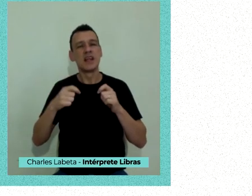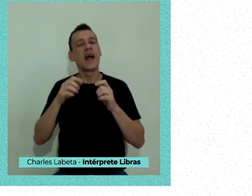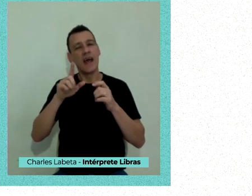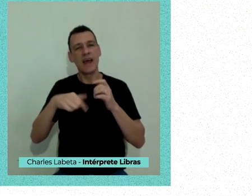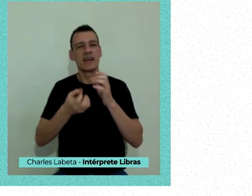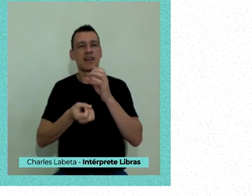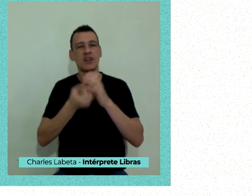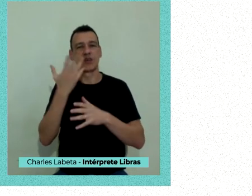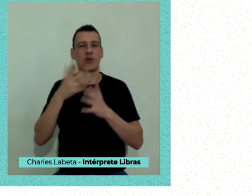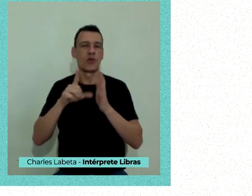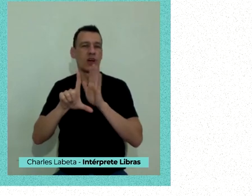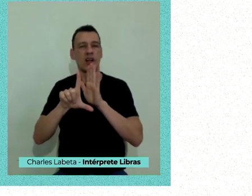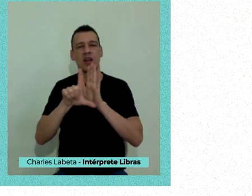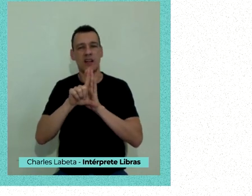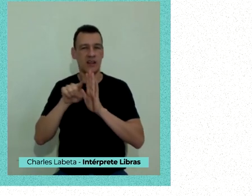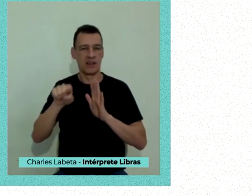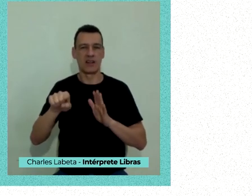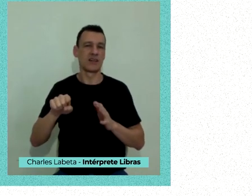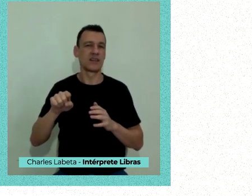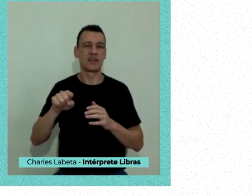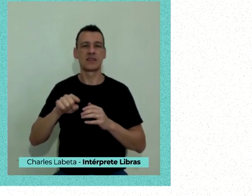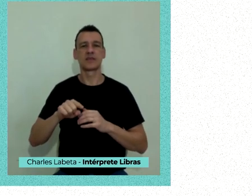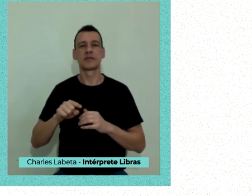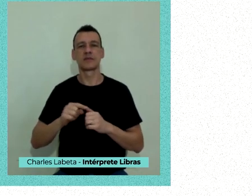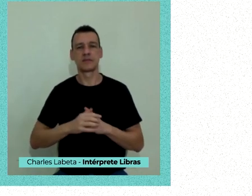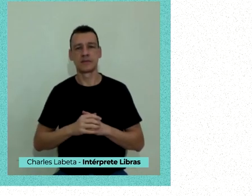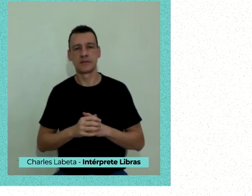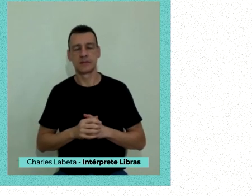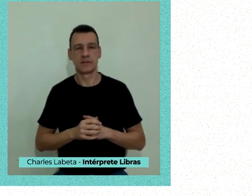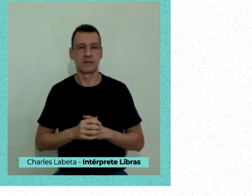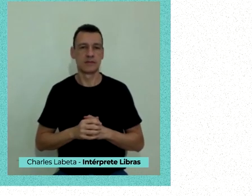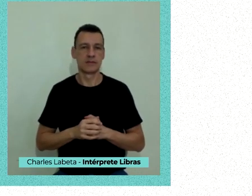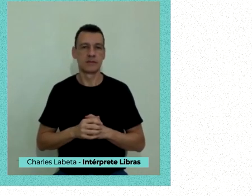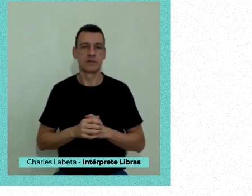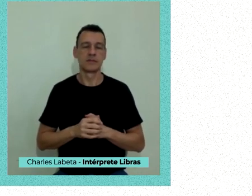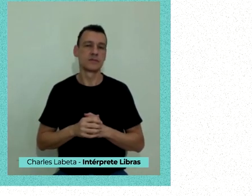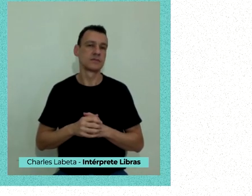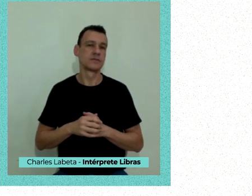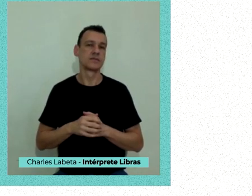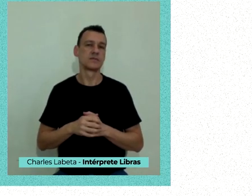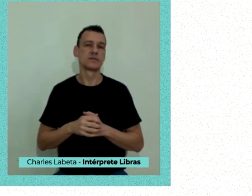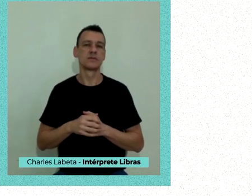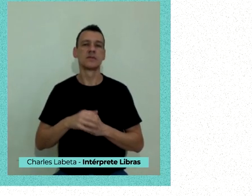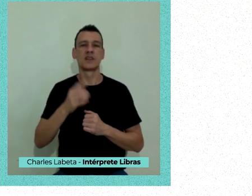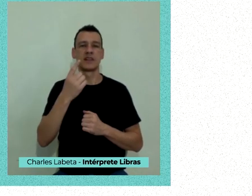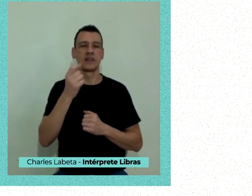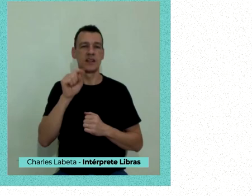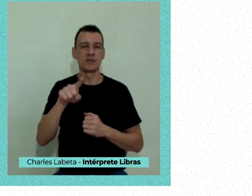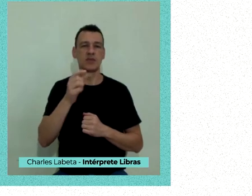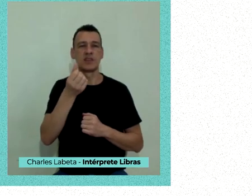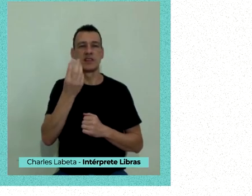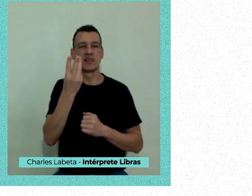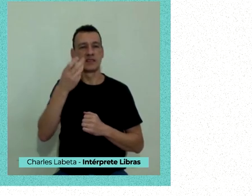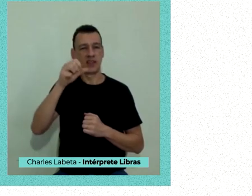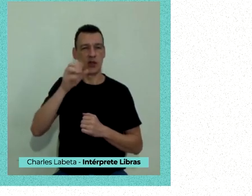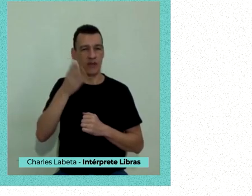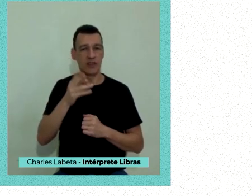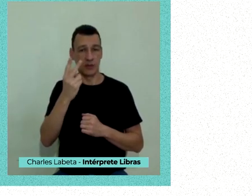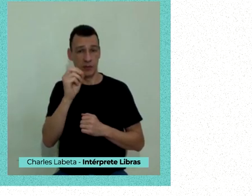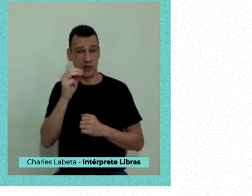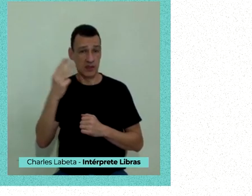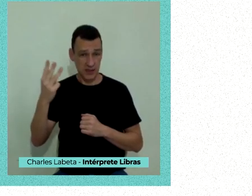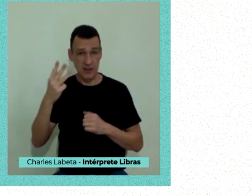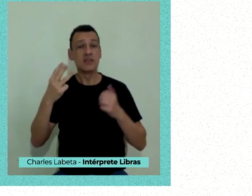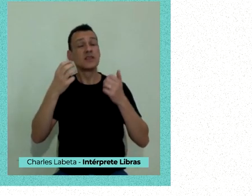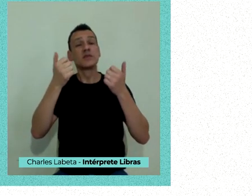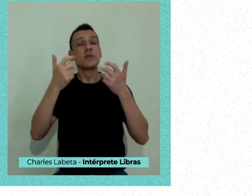2003, que tem a possibilidade de repensar e pensar formas e modos de como que essas crianças devem